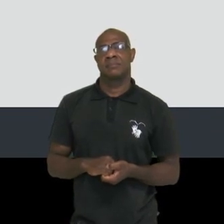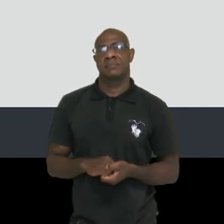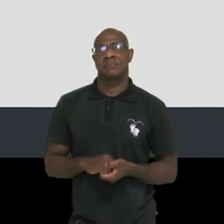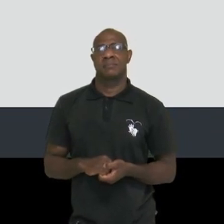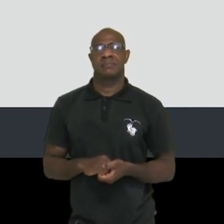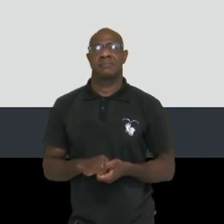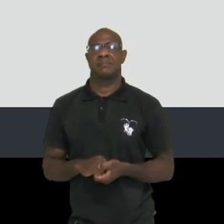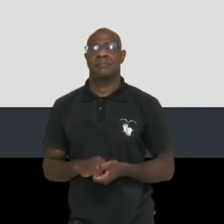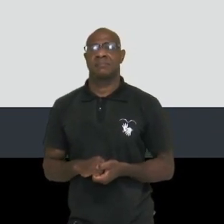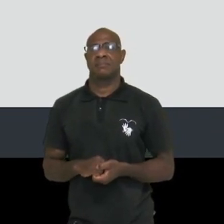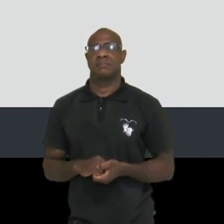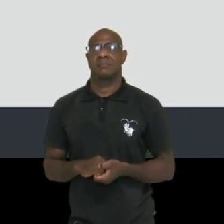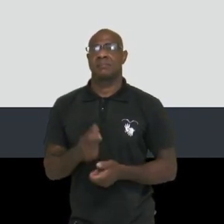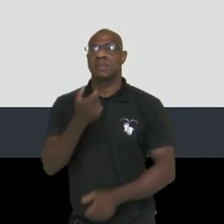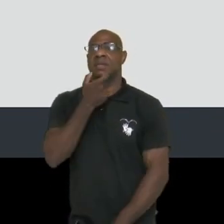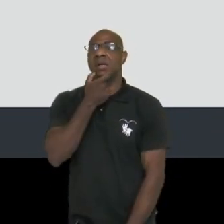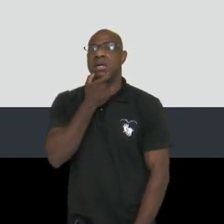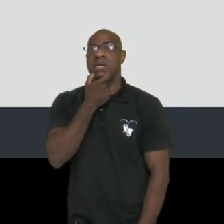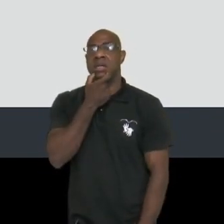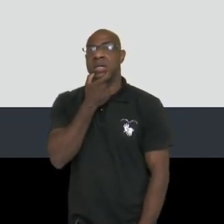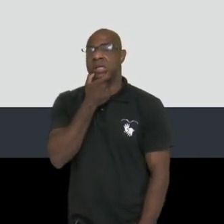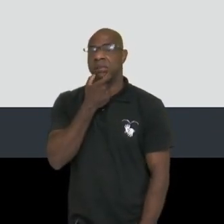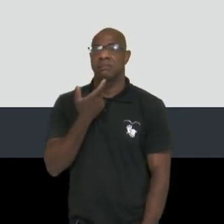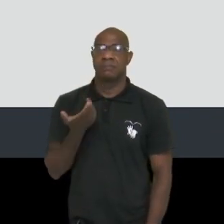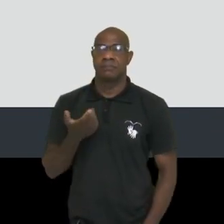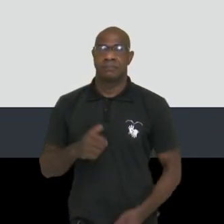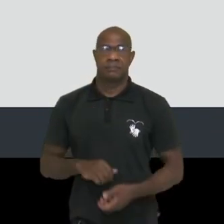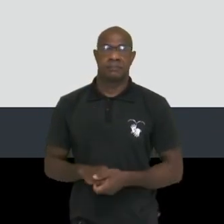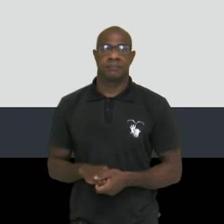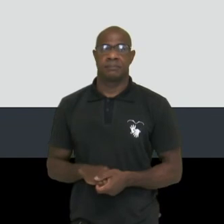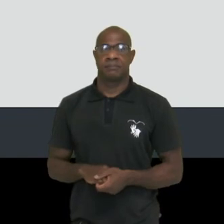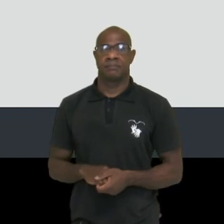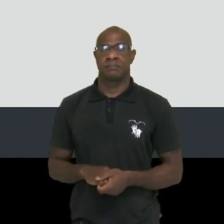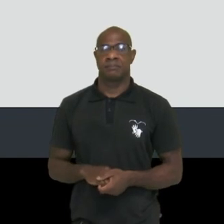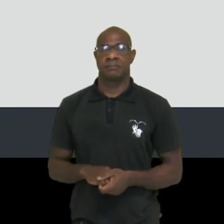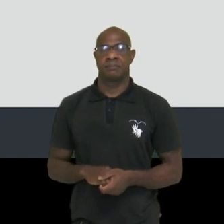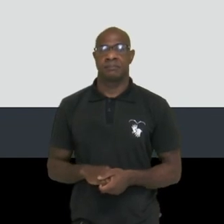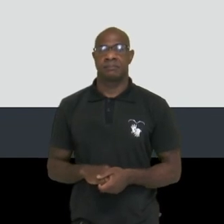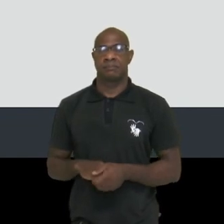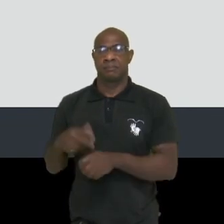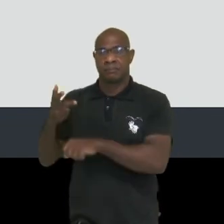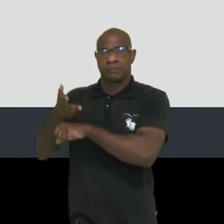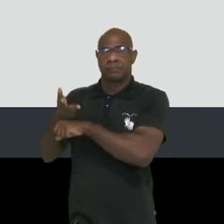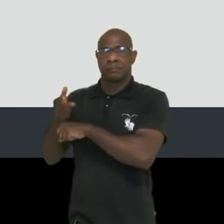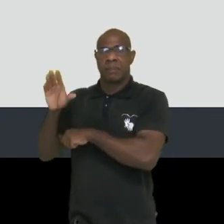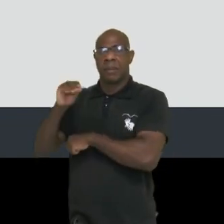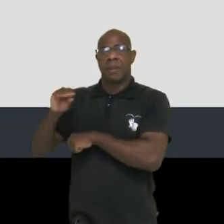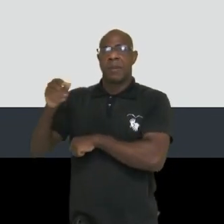I'm okay. It's my favorite game right now. What's your favorite game?